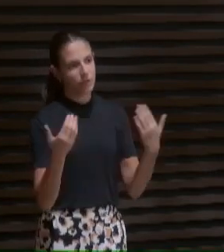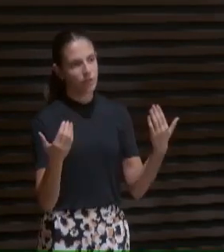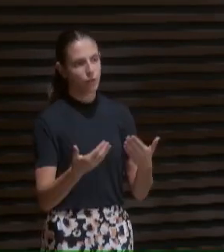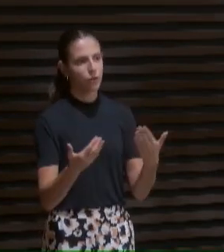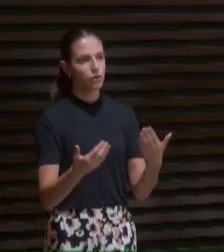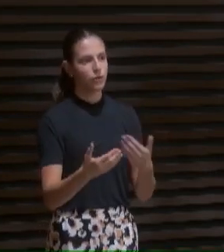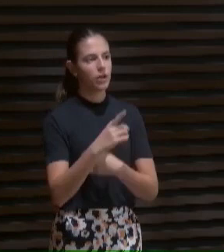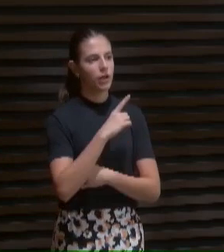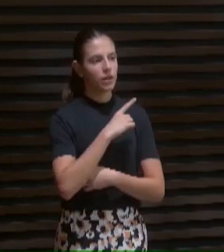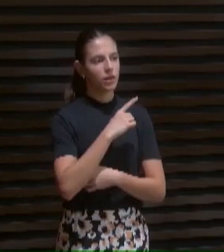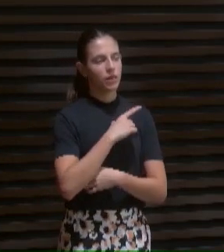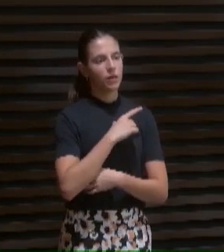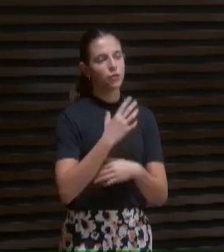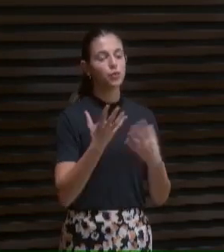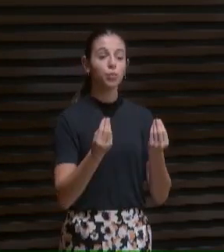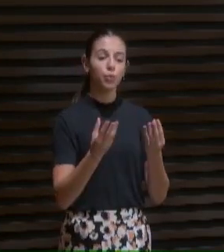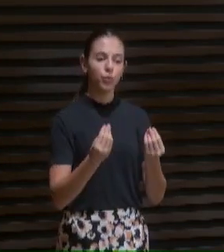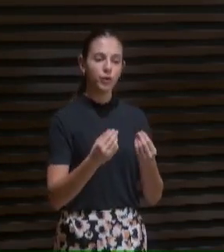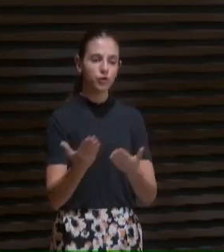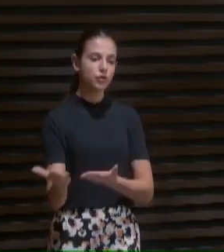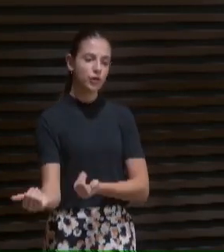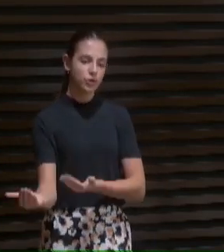massa de jovens